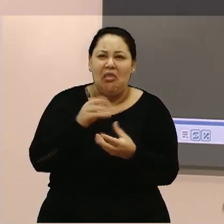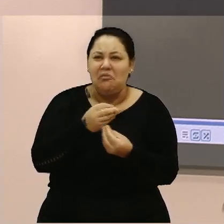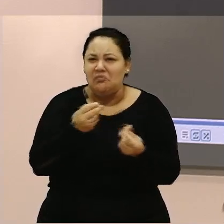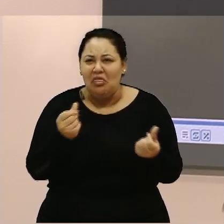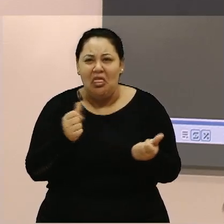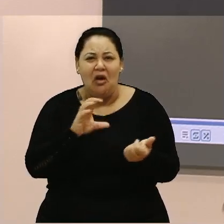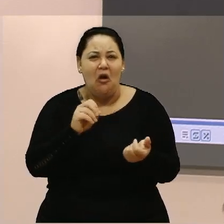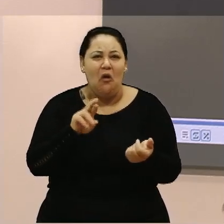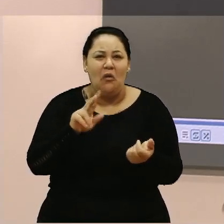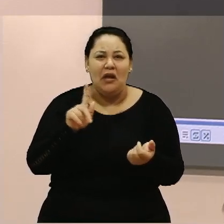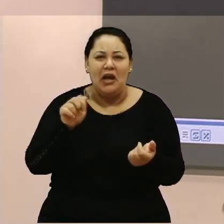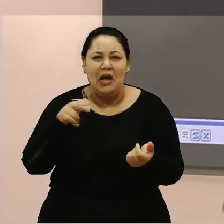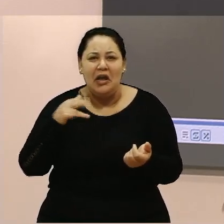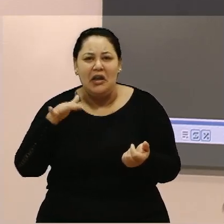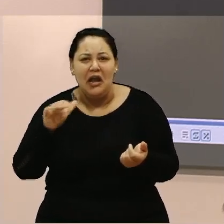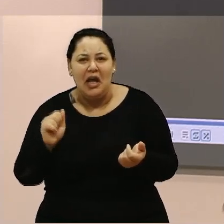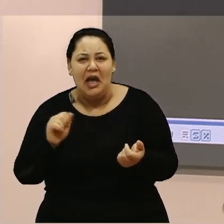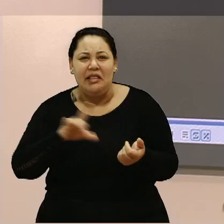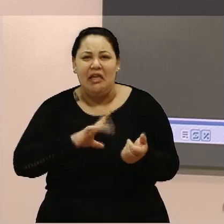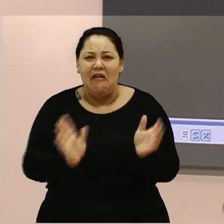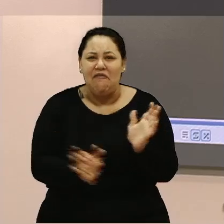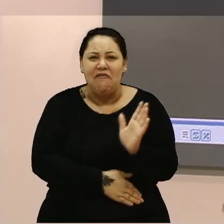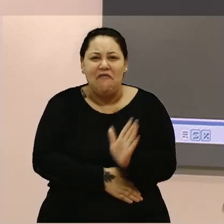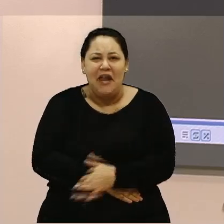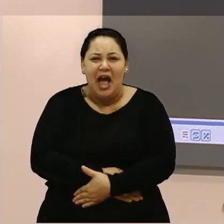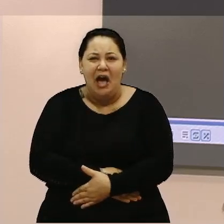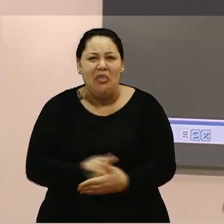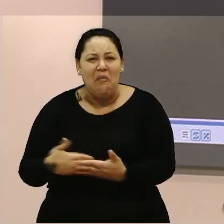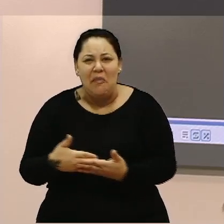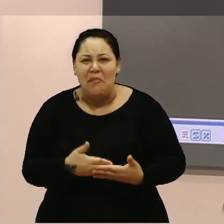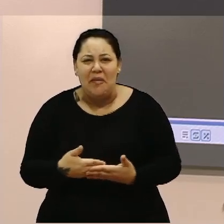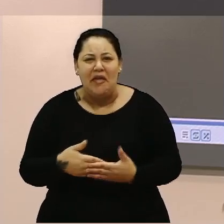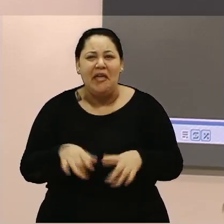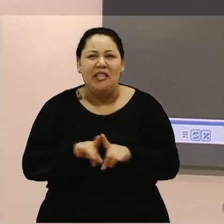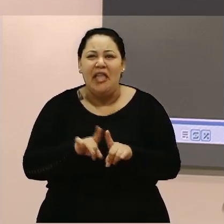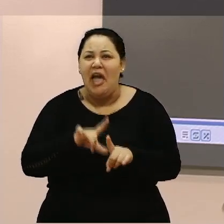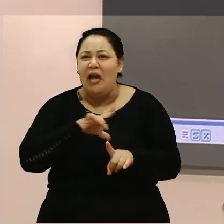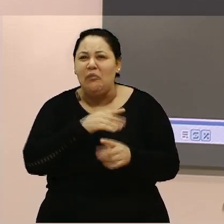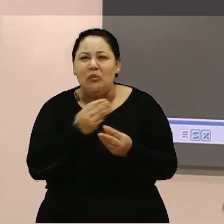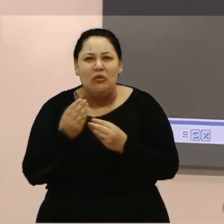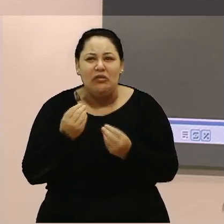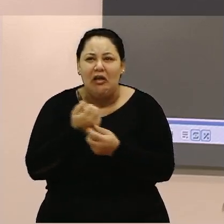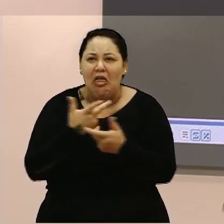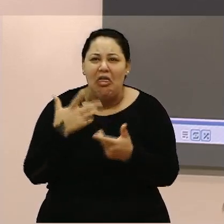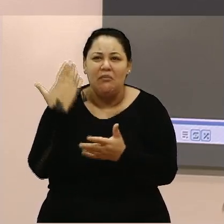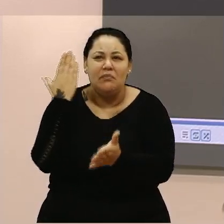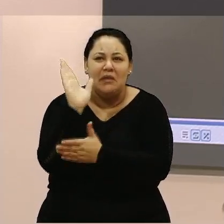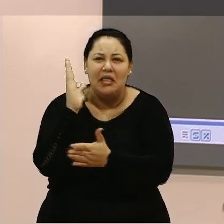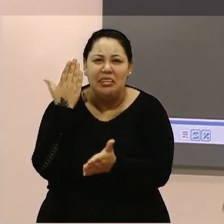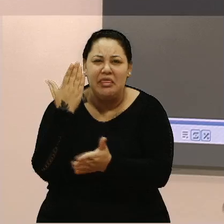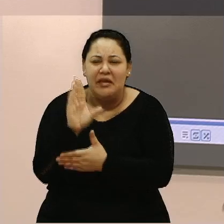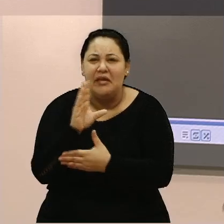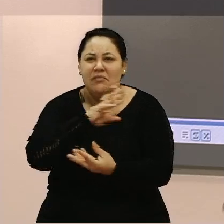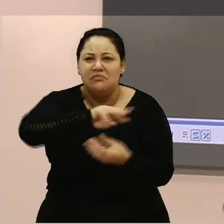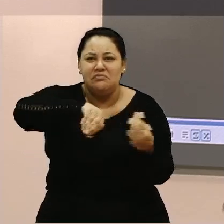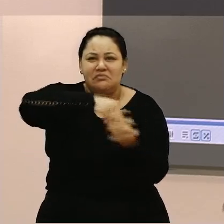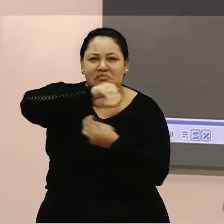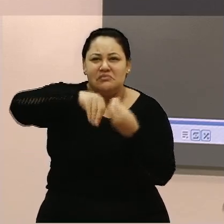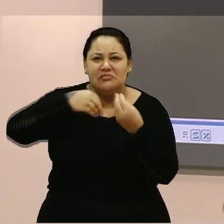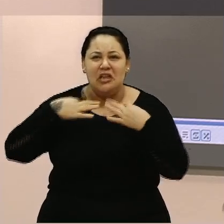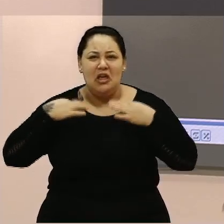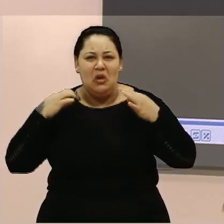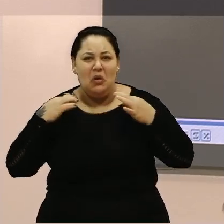orgânicos até fralda. Também a gente tem muita parte de madeira, muita parte de